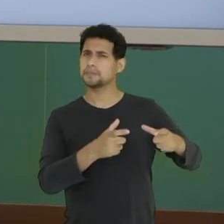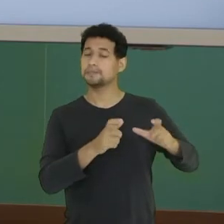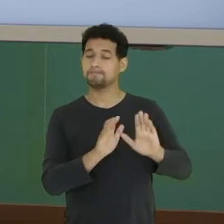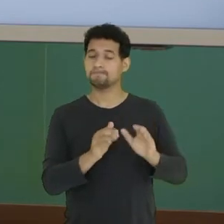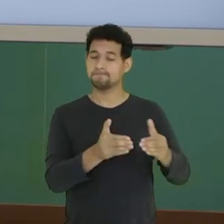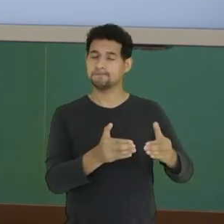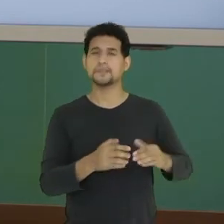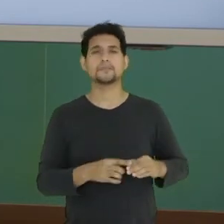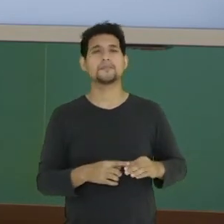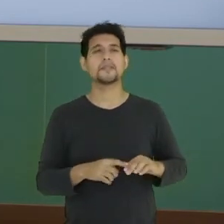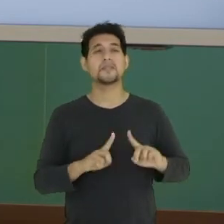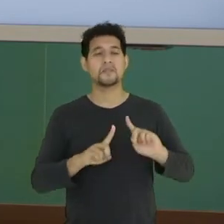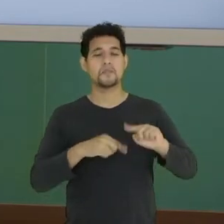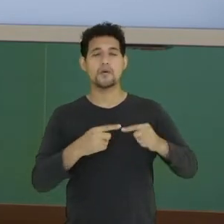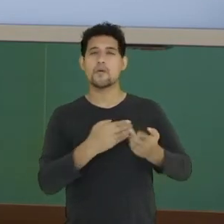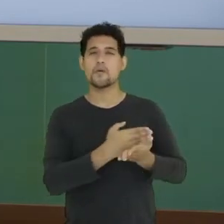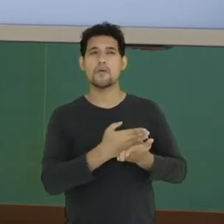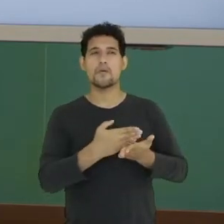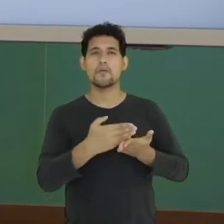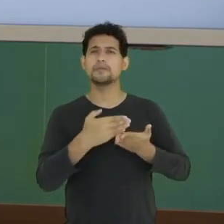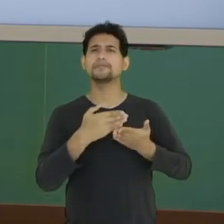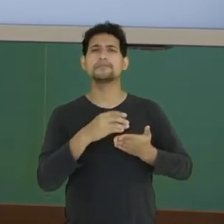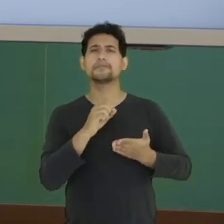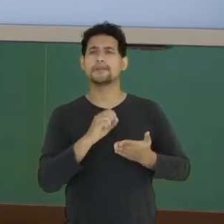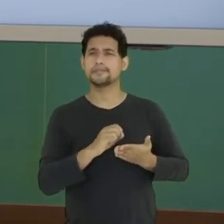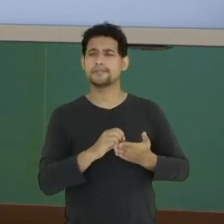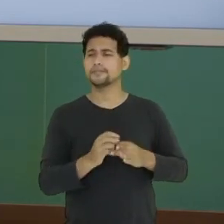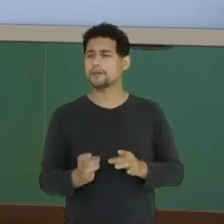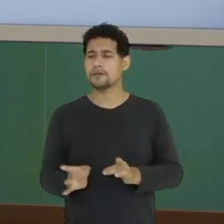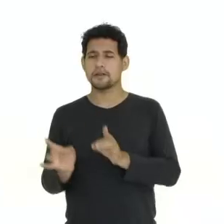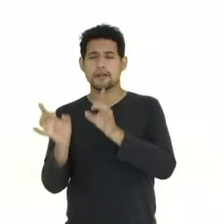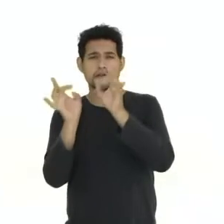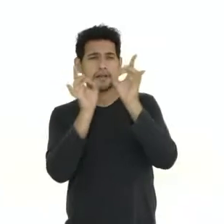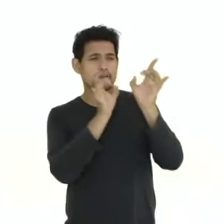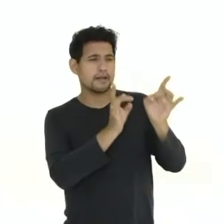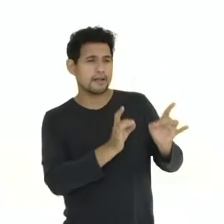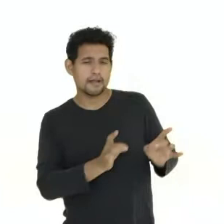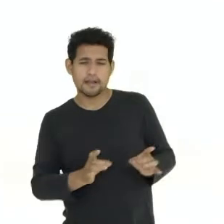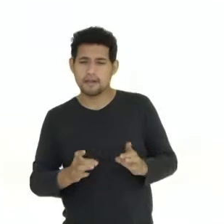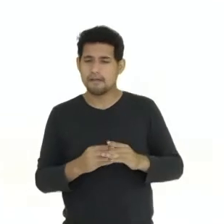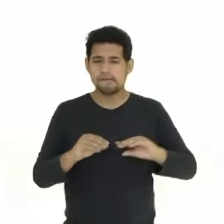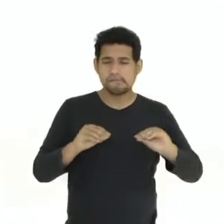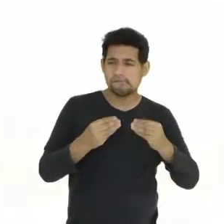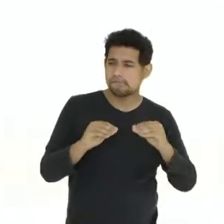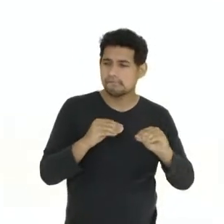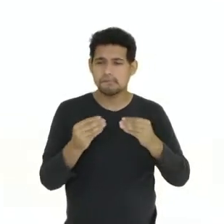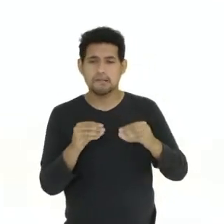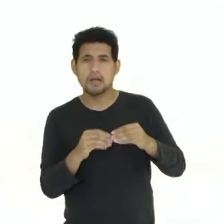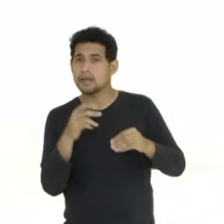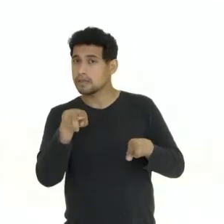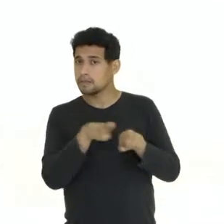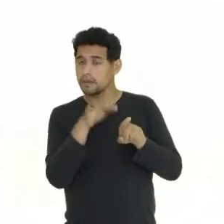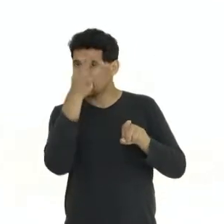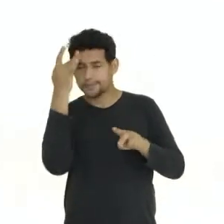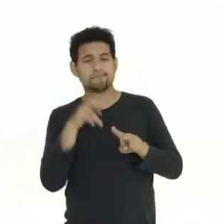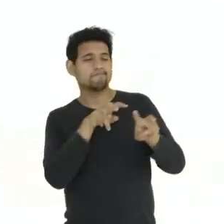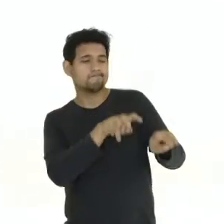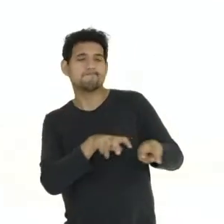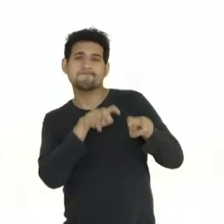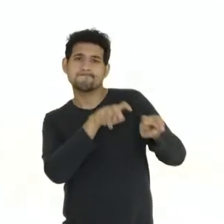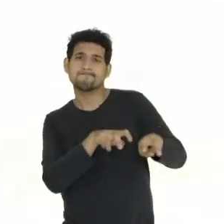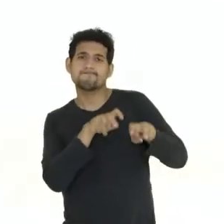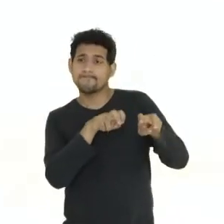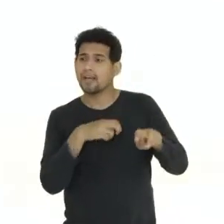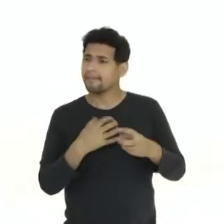restrita. Com o surgimento de classes sociais de comerciantes, artesãos e camponeses que pretendiam participar da